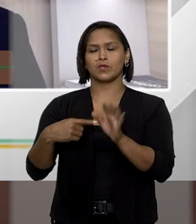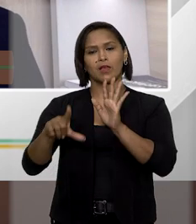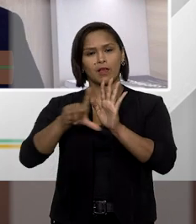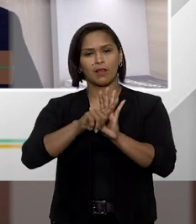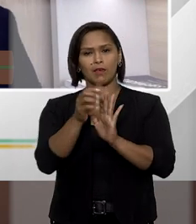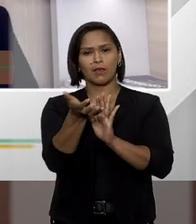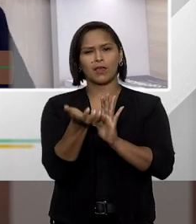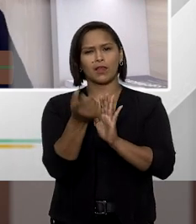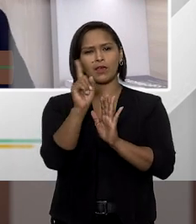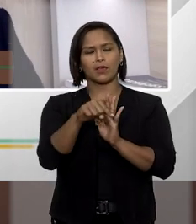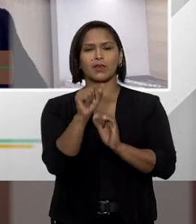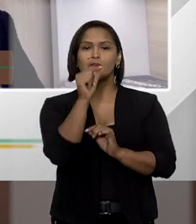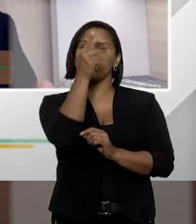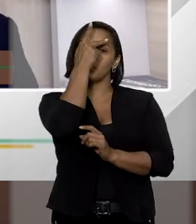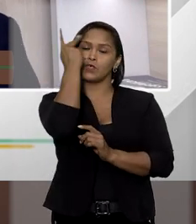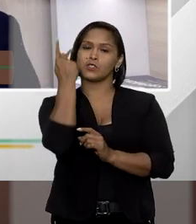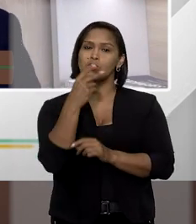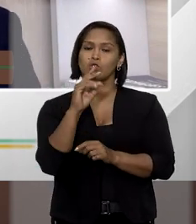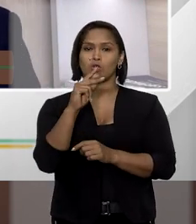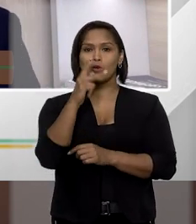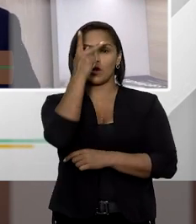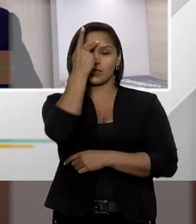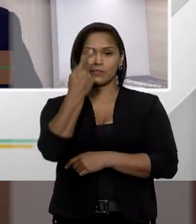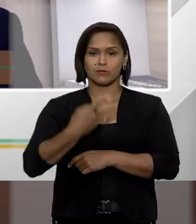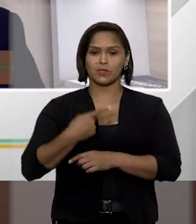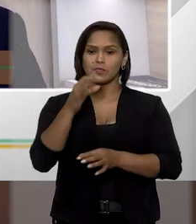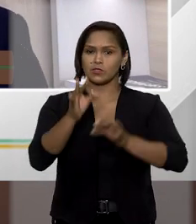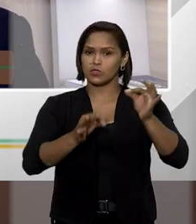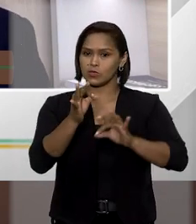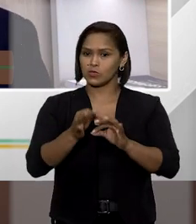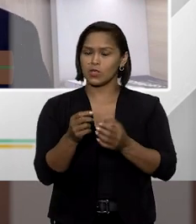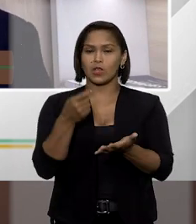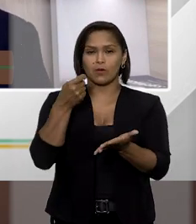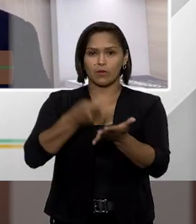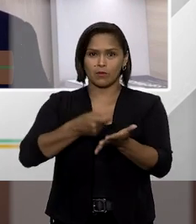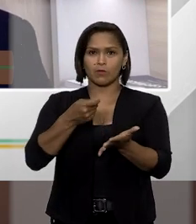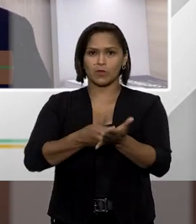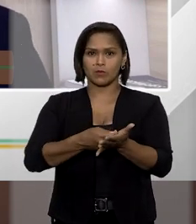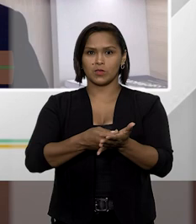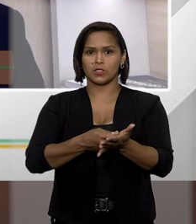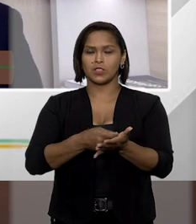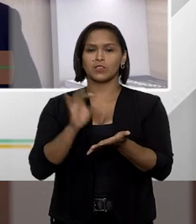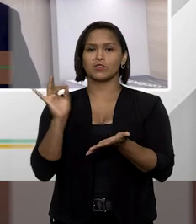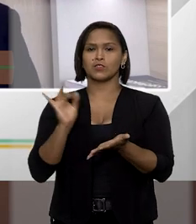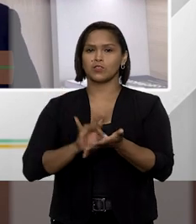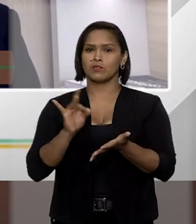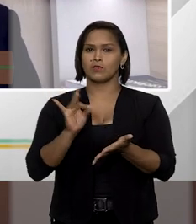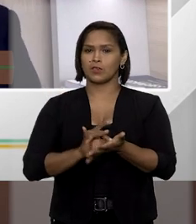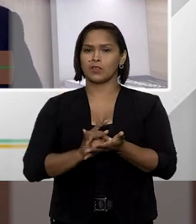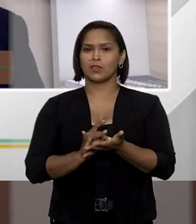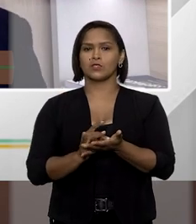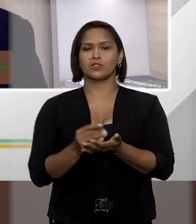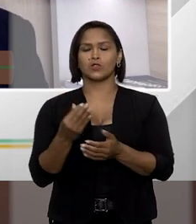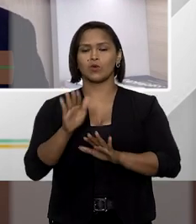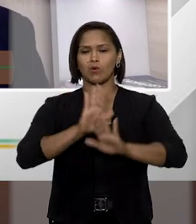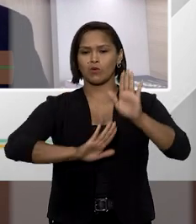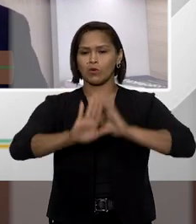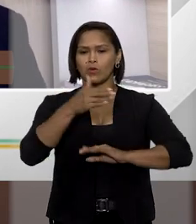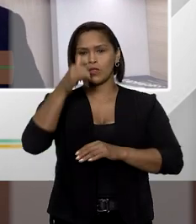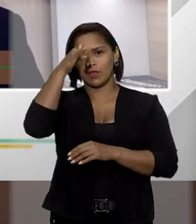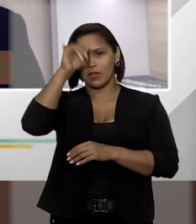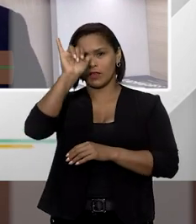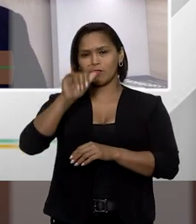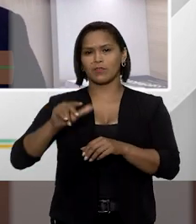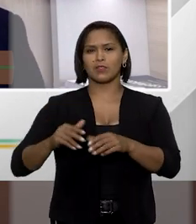quer exatamente que pessoas físicas e jurídicas estejam comprometidas efetivamente com a prevenção